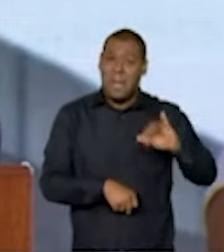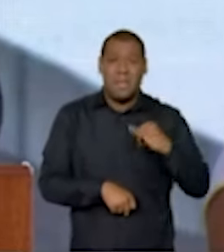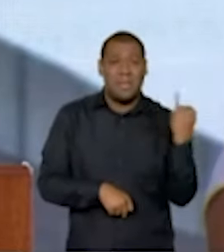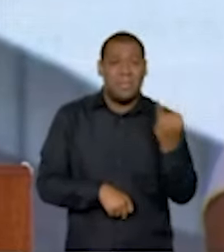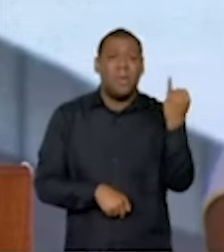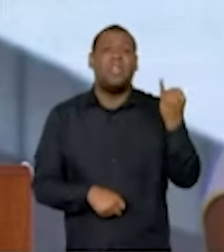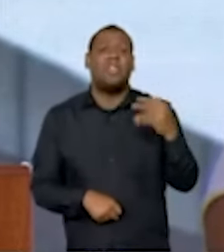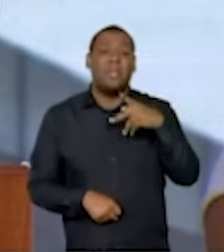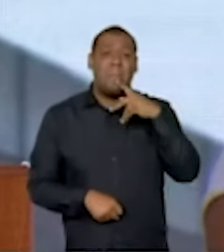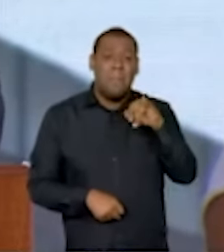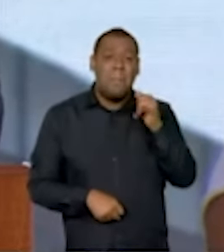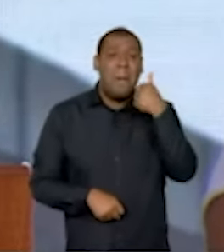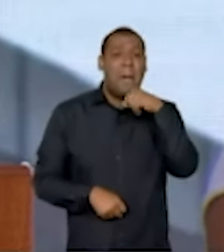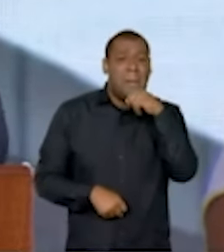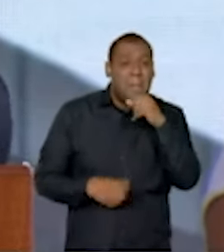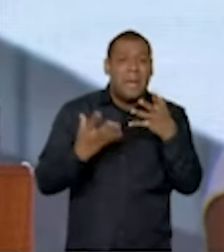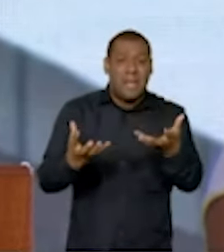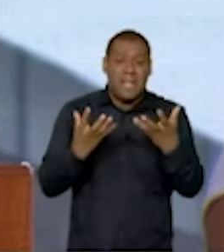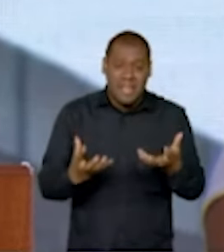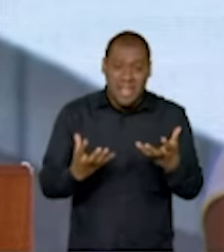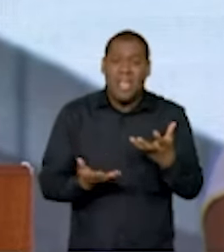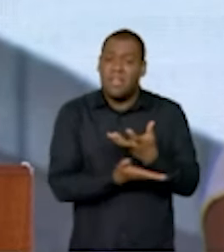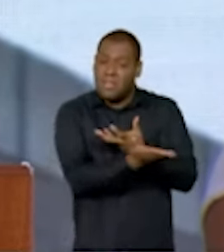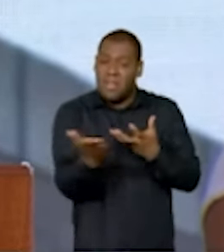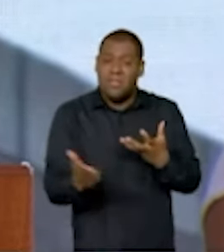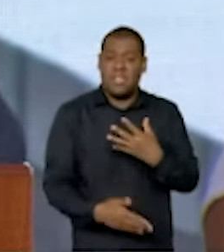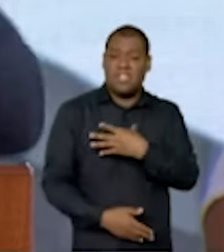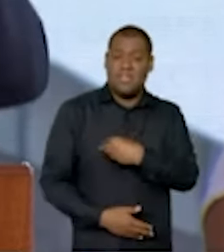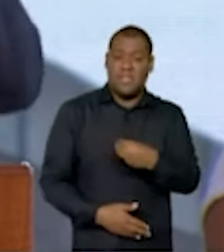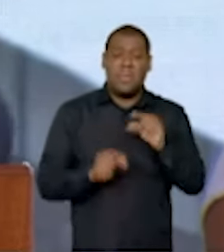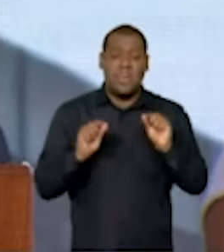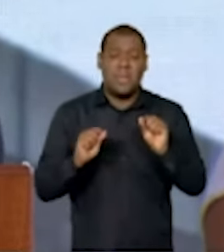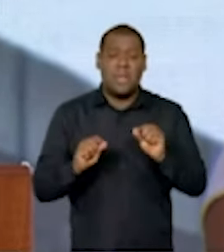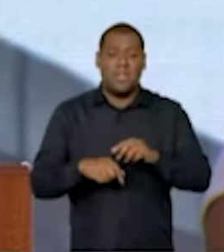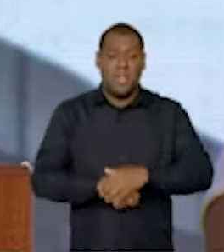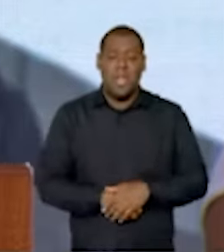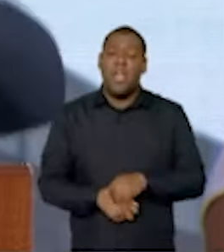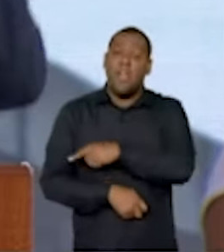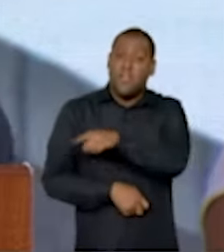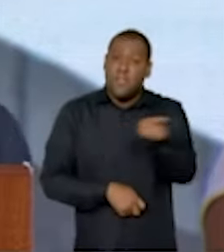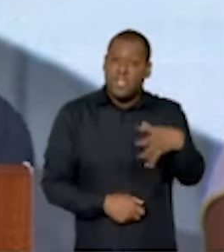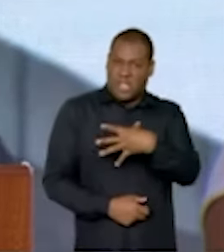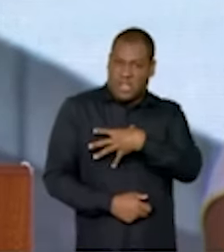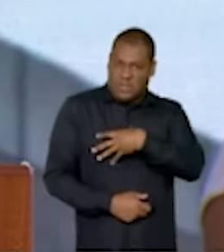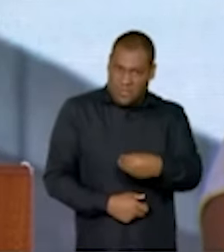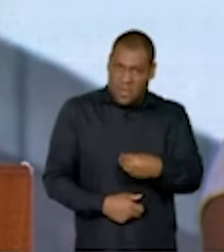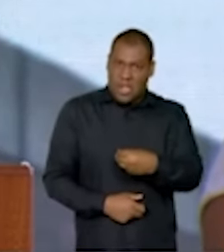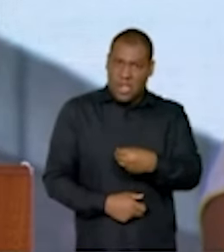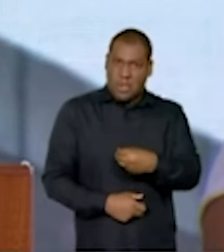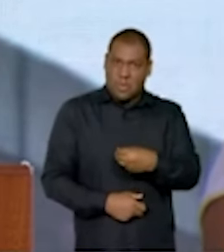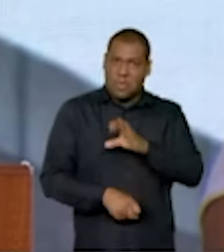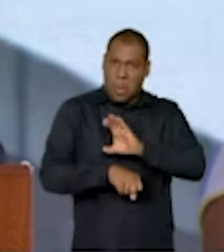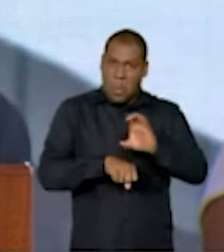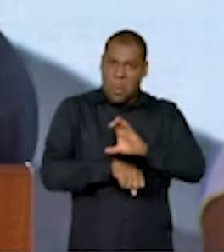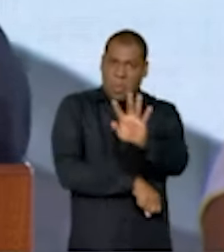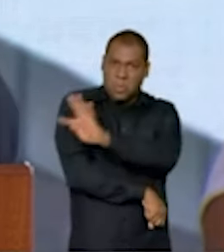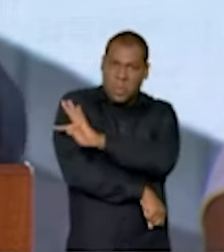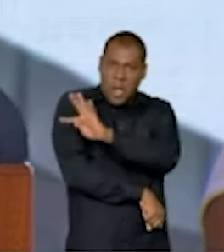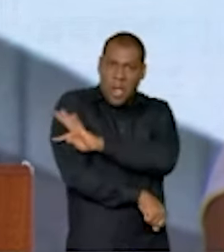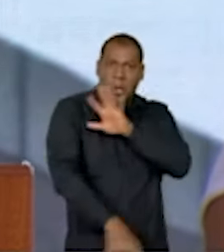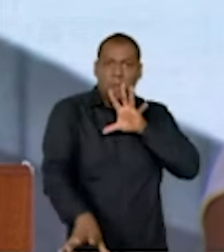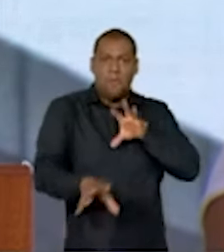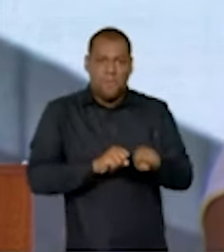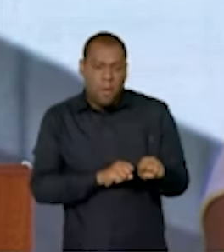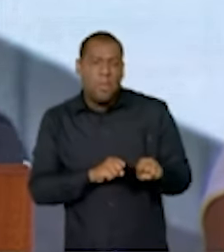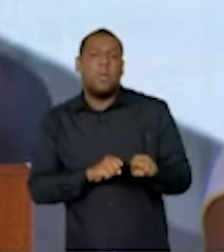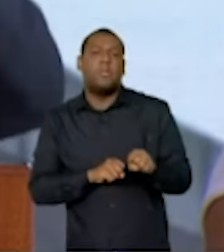eles querem deixar de herança para vocês é a formação profissional de vocês. É o